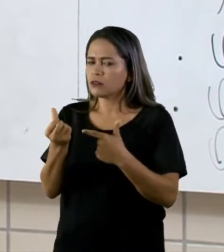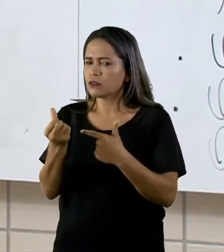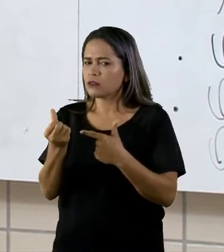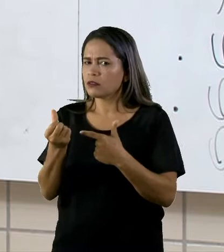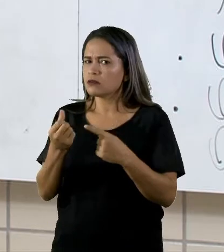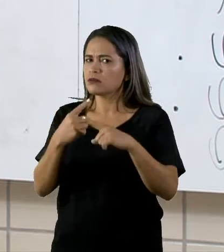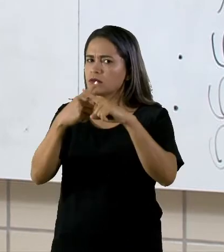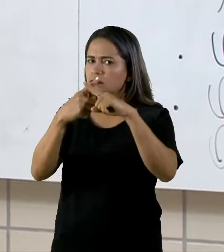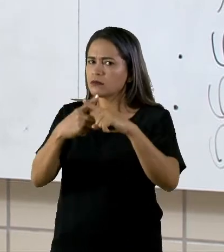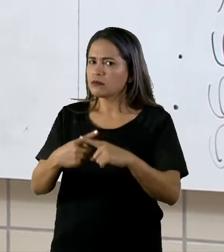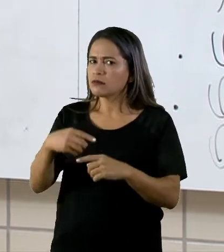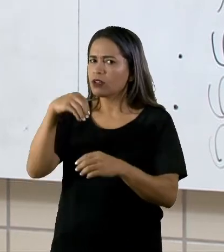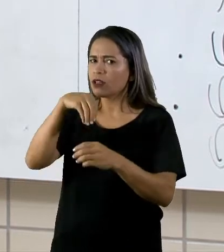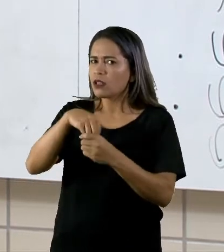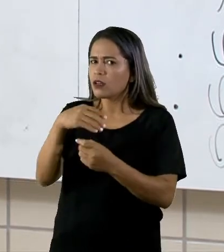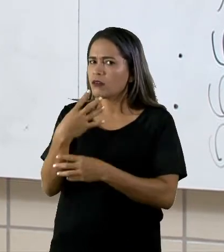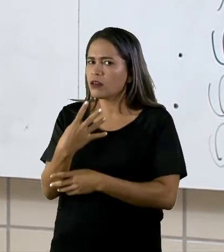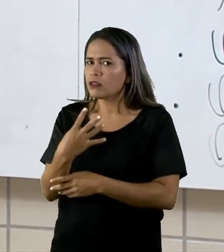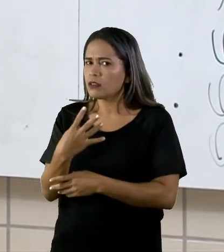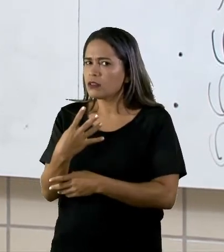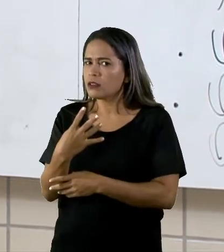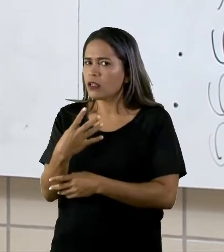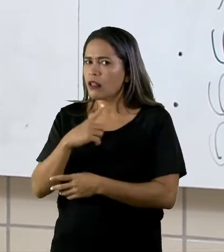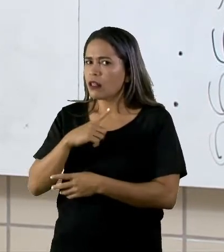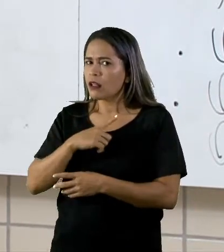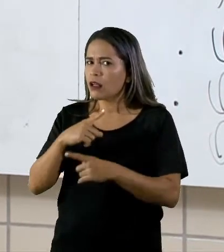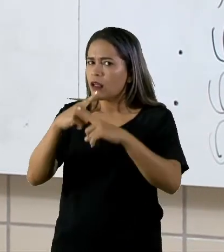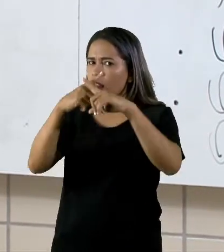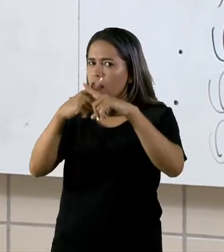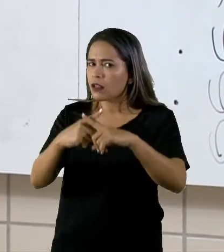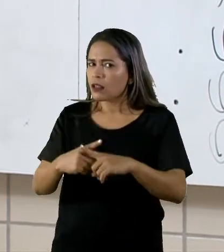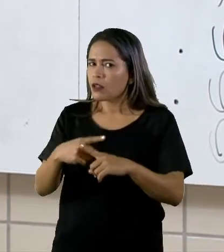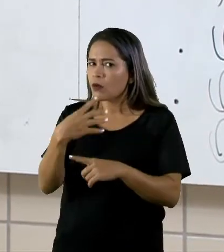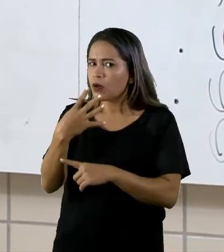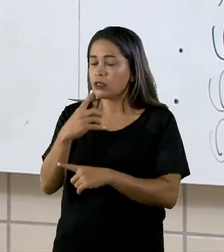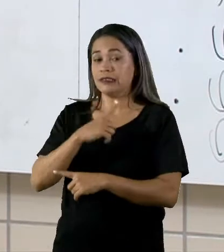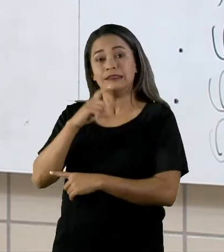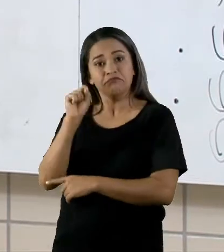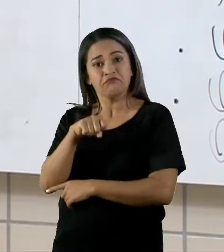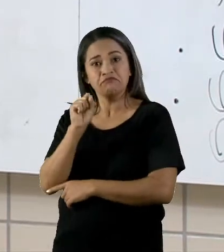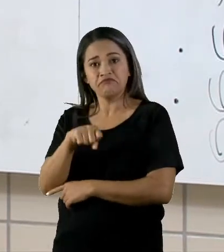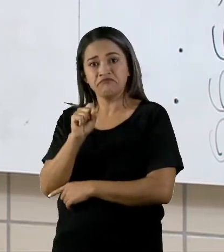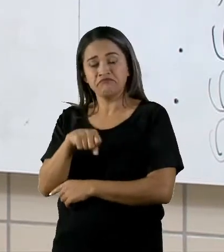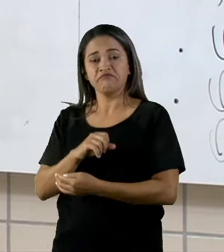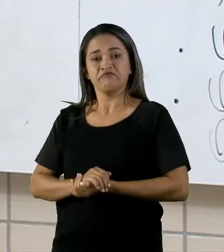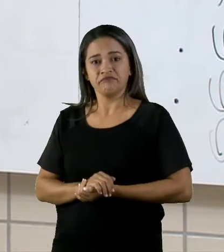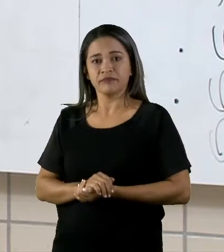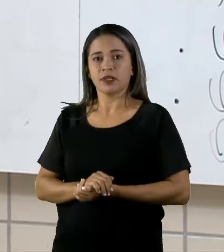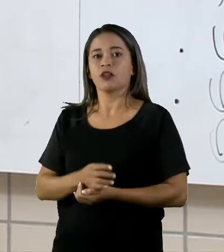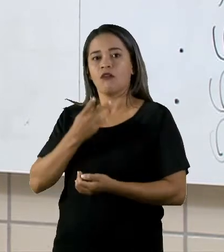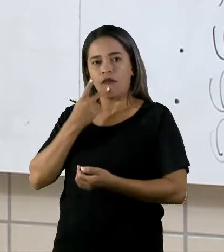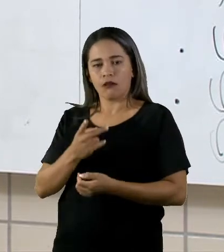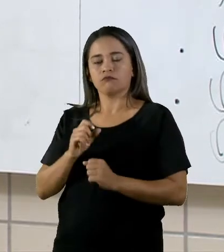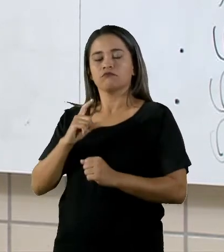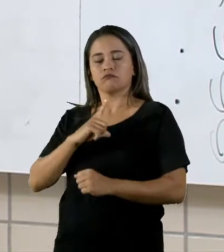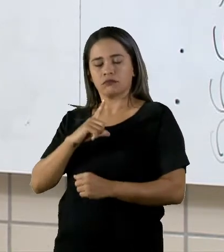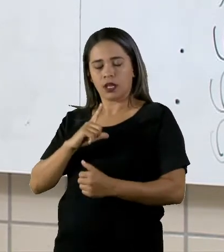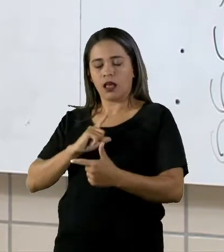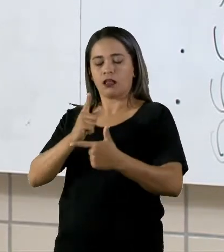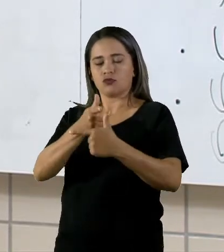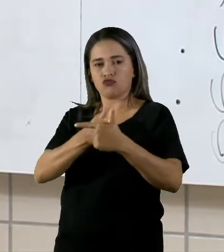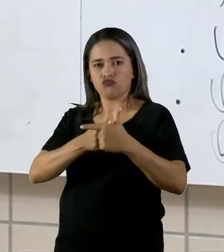é divisível por 4? Tem na tabuada do 4, turma? Sim, tem. Então, eu posso dizer que esse número também